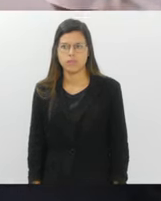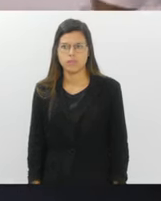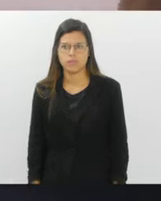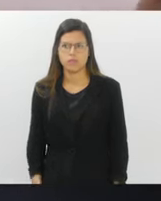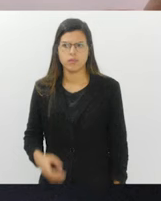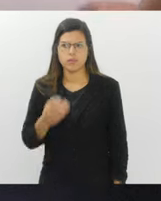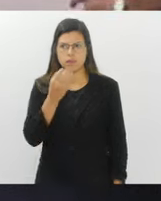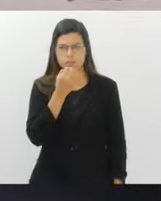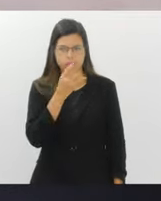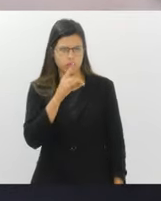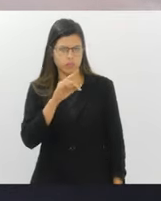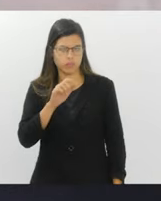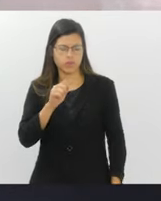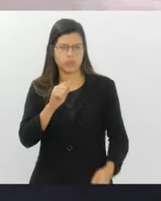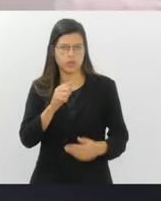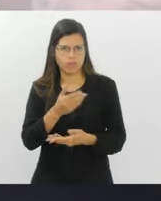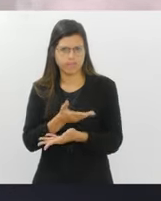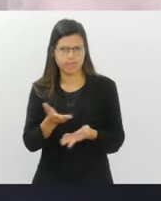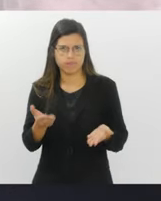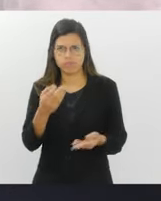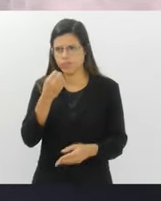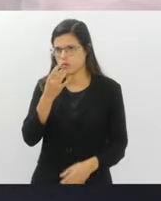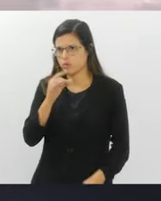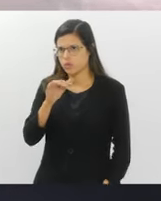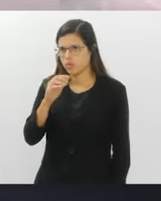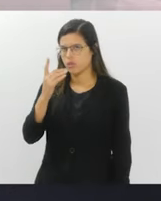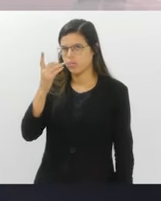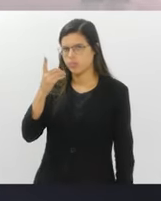Bom dia a todos. Bom dia, deputado.